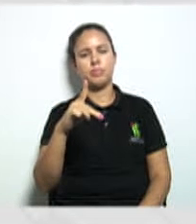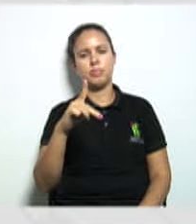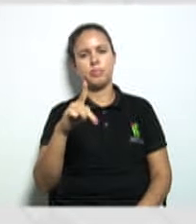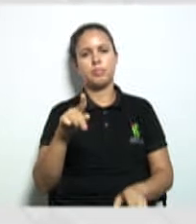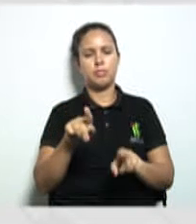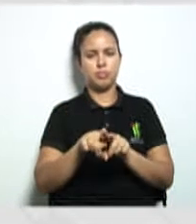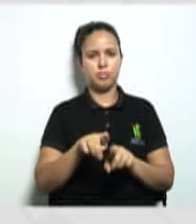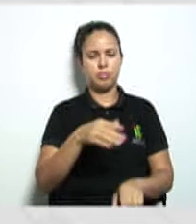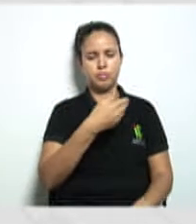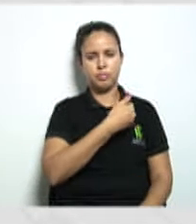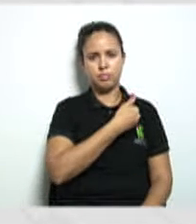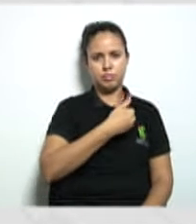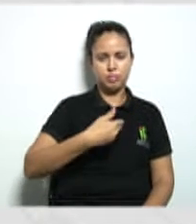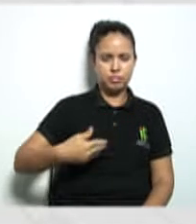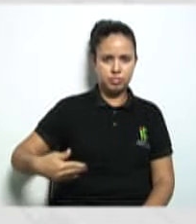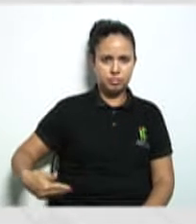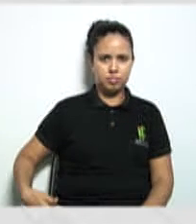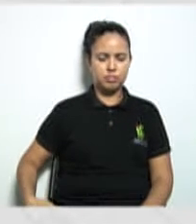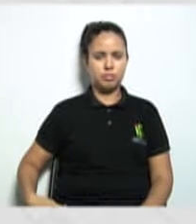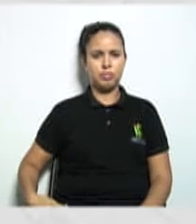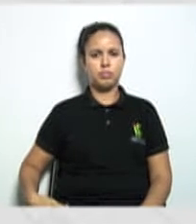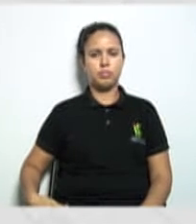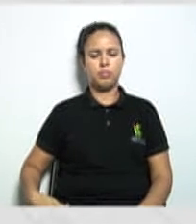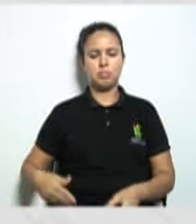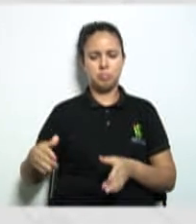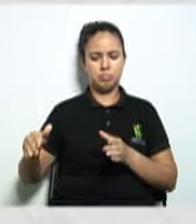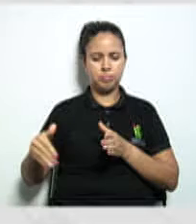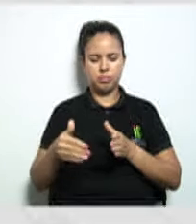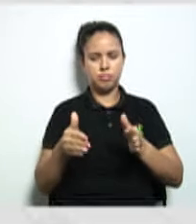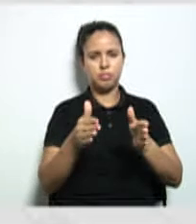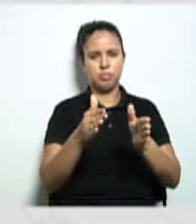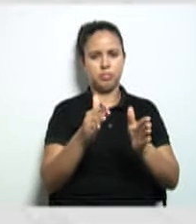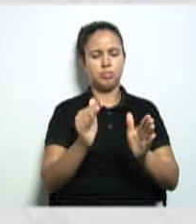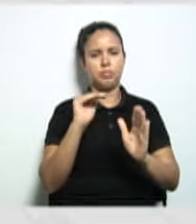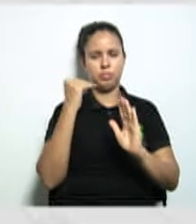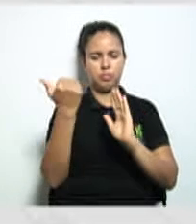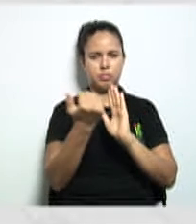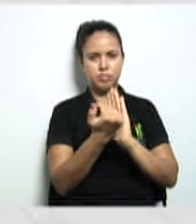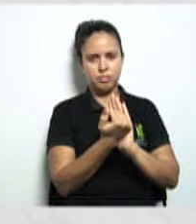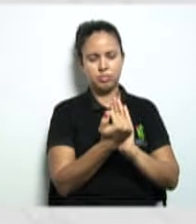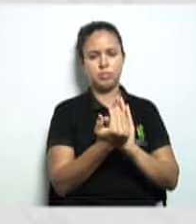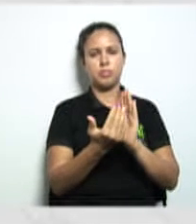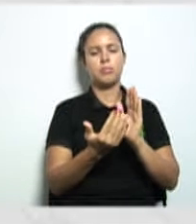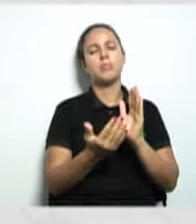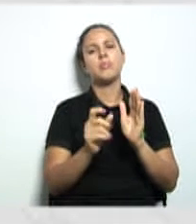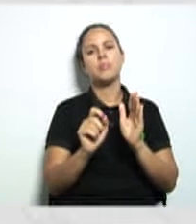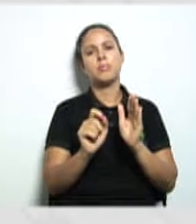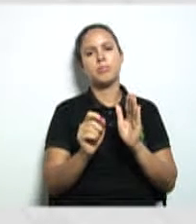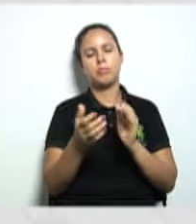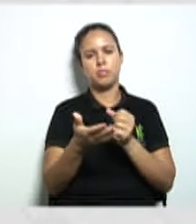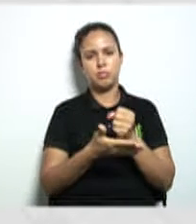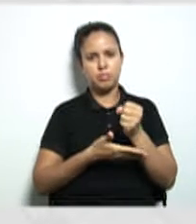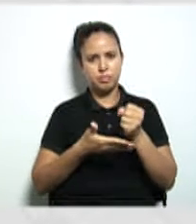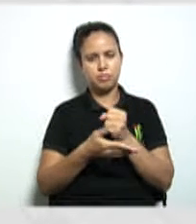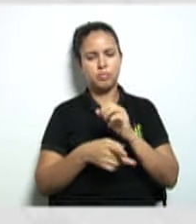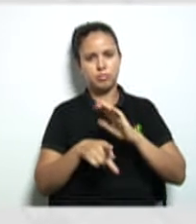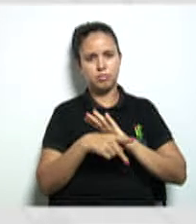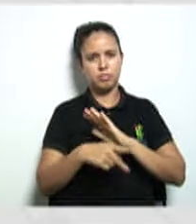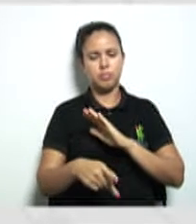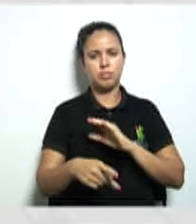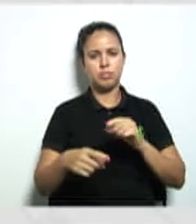governança, deve guiar-se pelos princípios próprios da democracia,